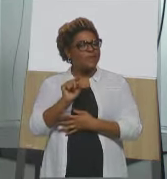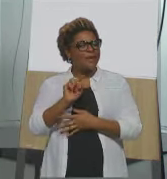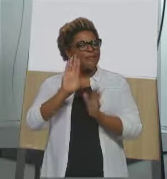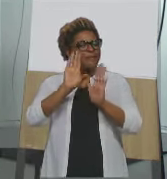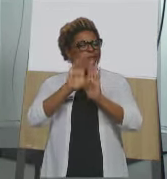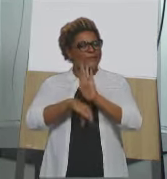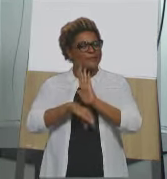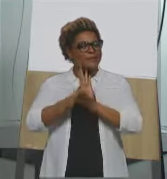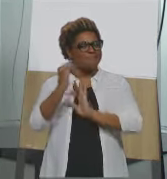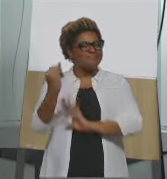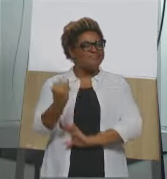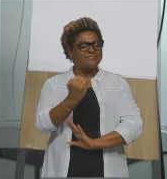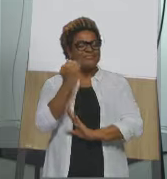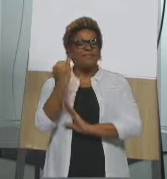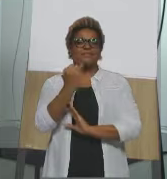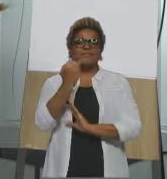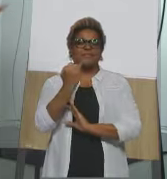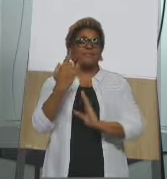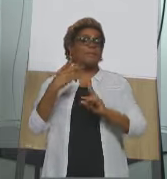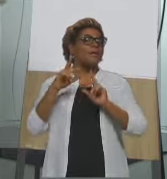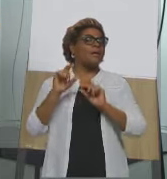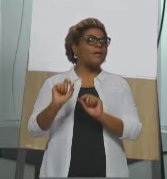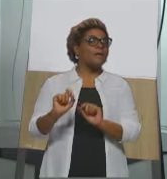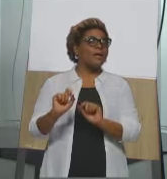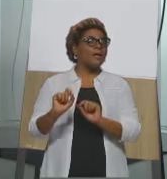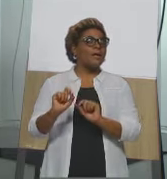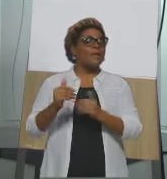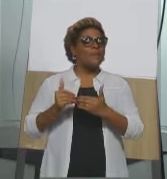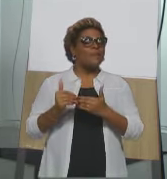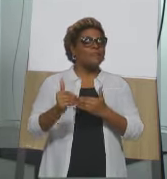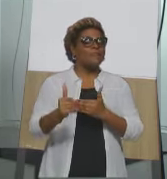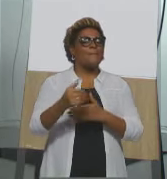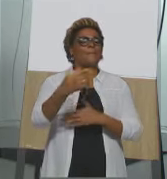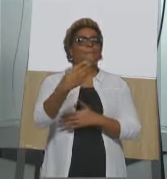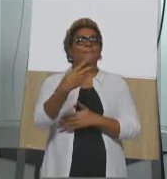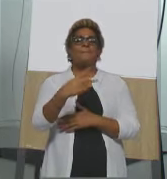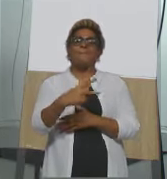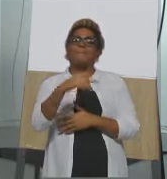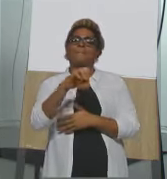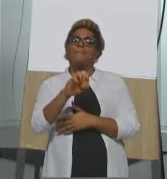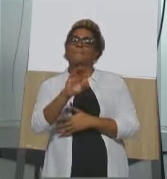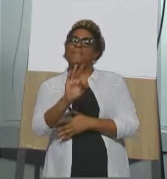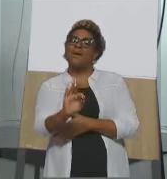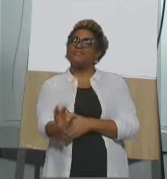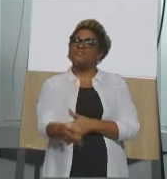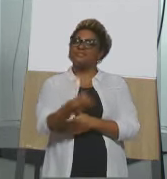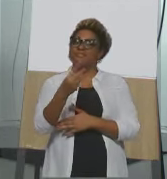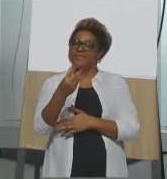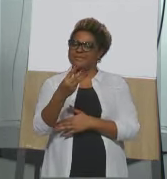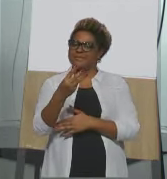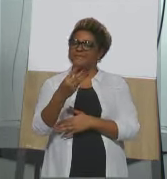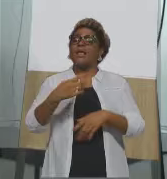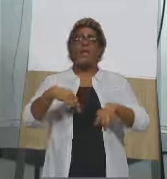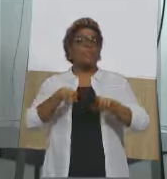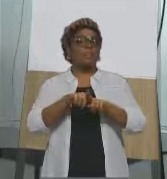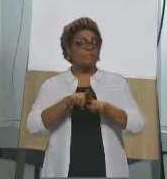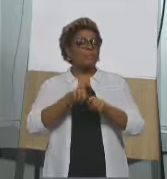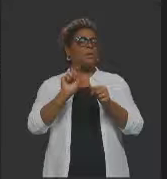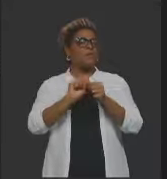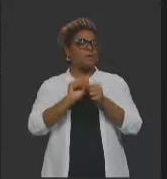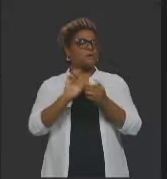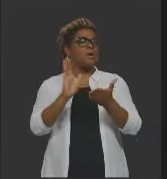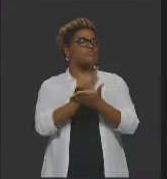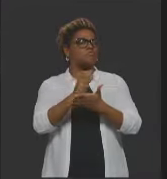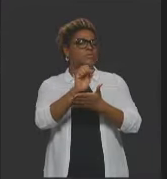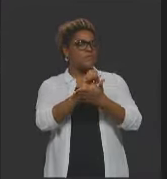aí para que a gente vá aí para o PET 3. E vamos conversar um pouco sobre as atividades que eu